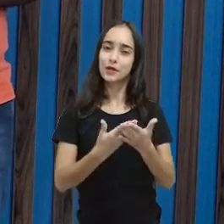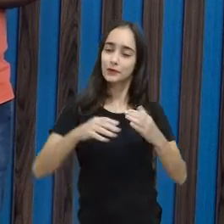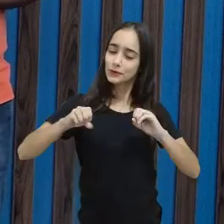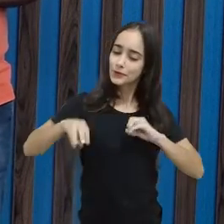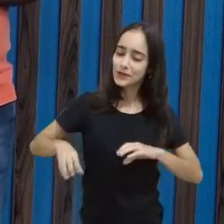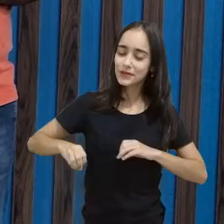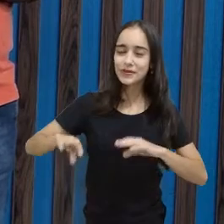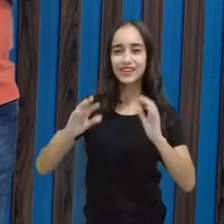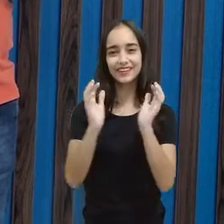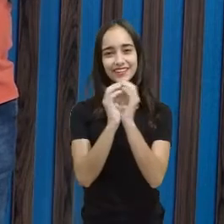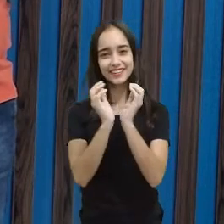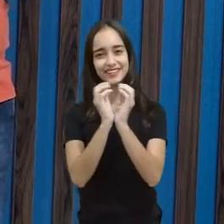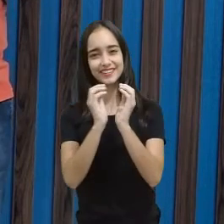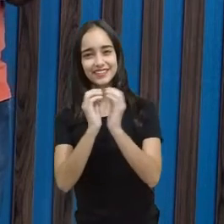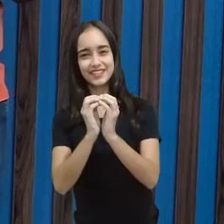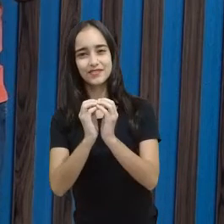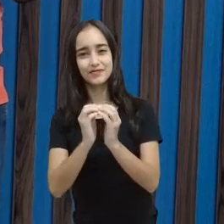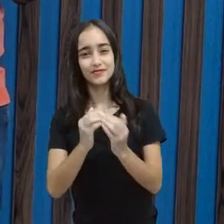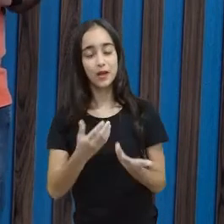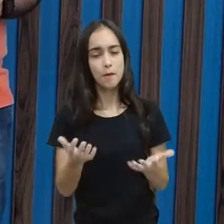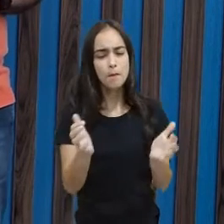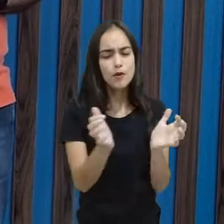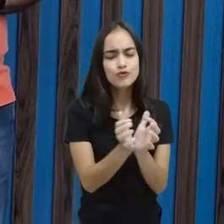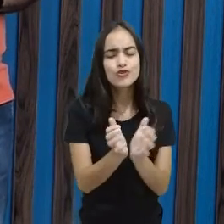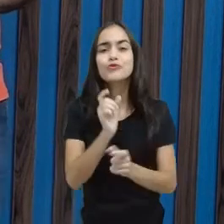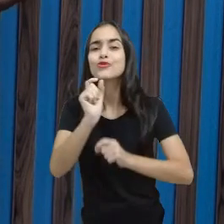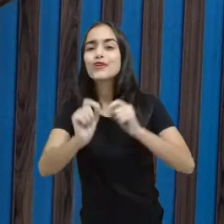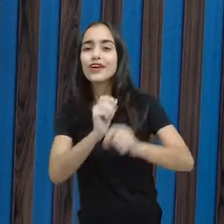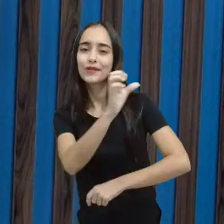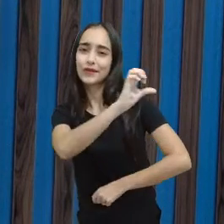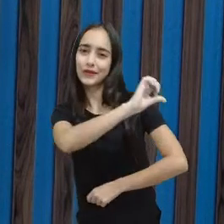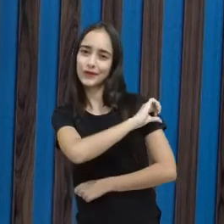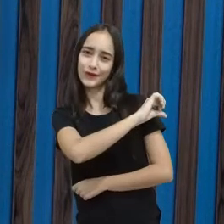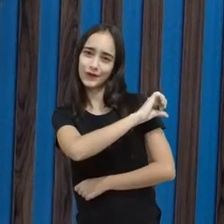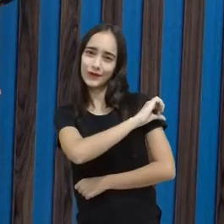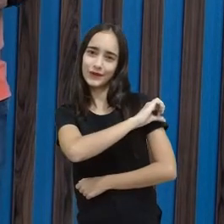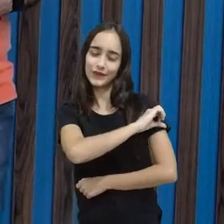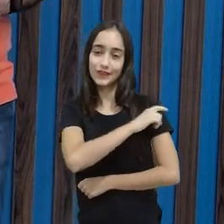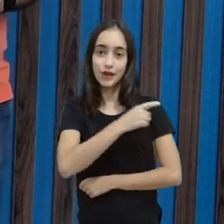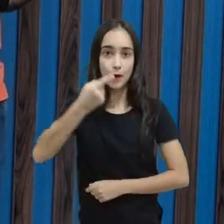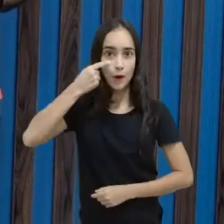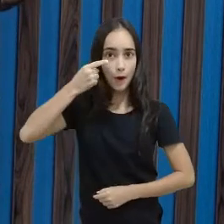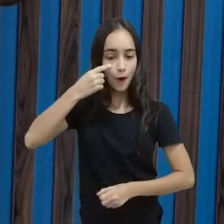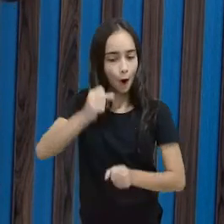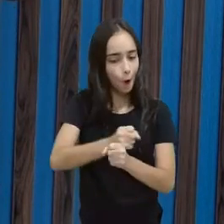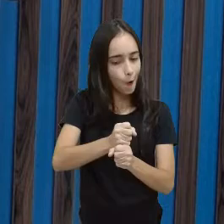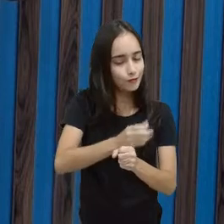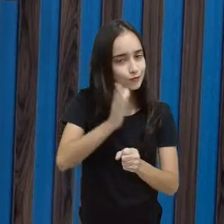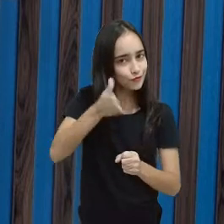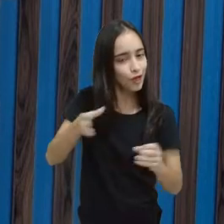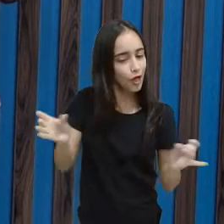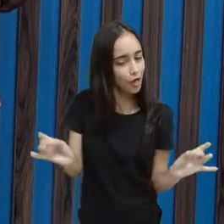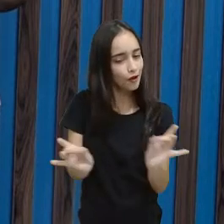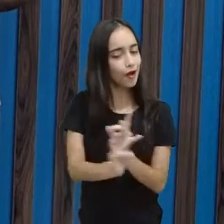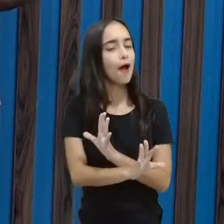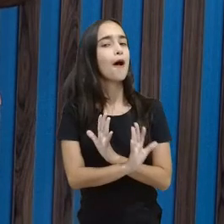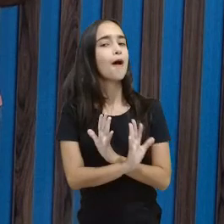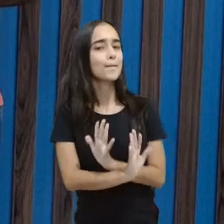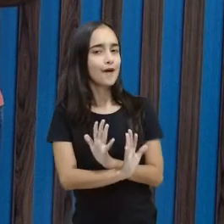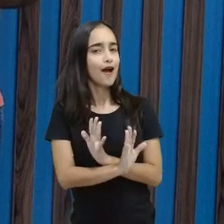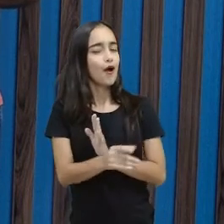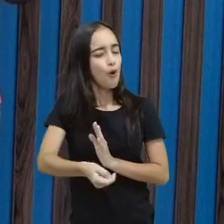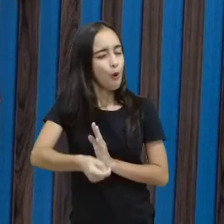Educa Recife para as turmas do 9º ano. O ano letivo está acabando, estamos entrando